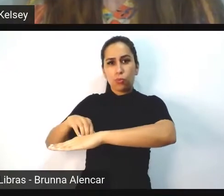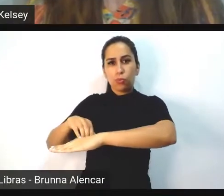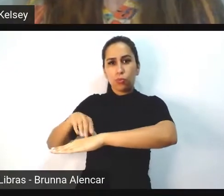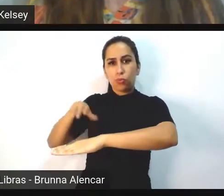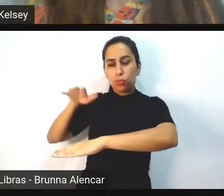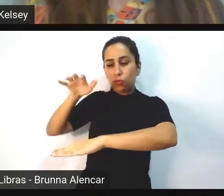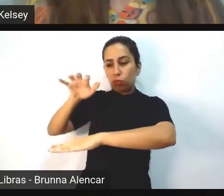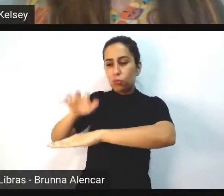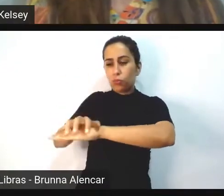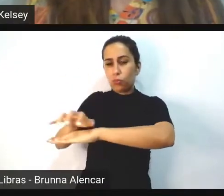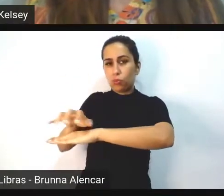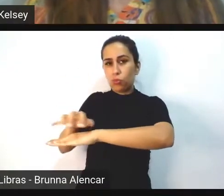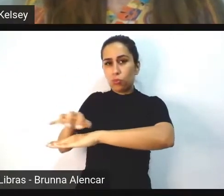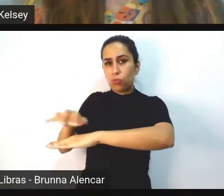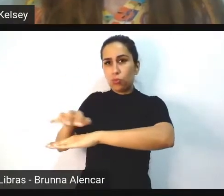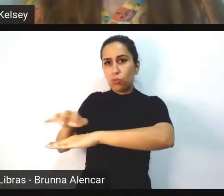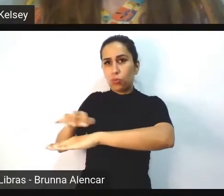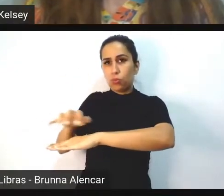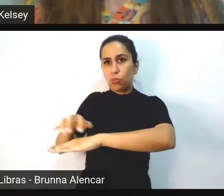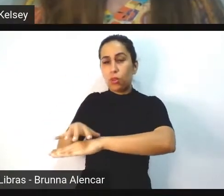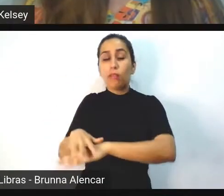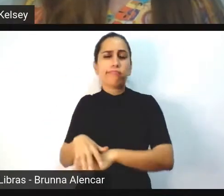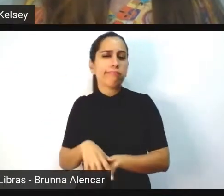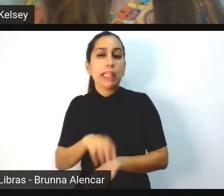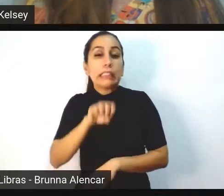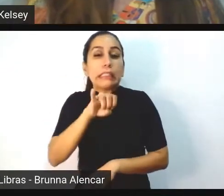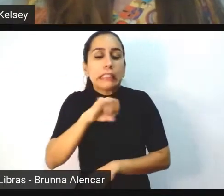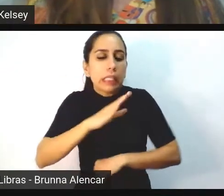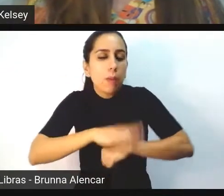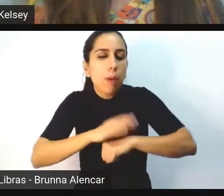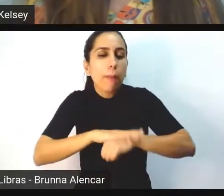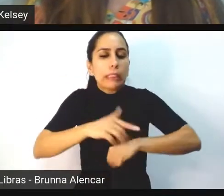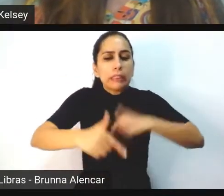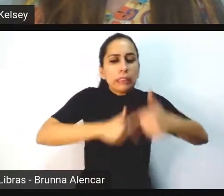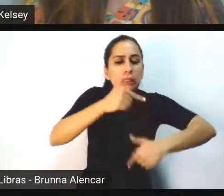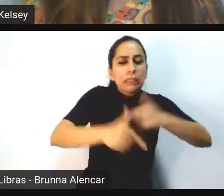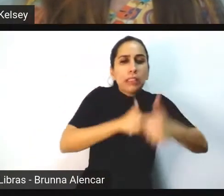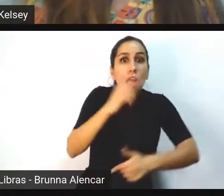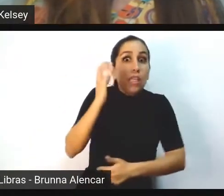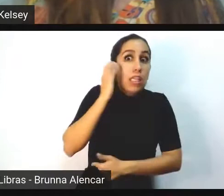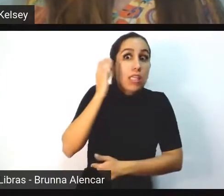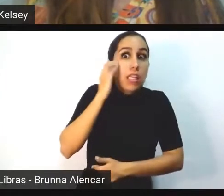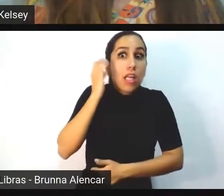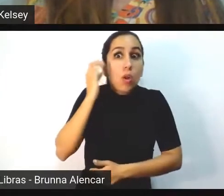precisar usar o celular por muito tempo consultando texto, né,